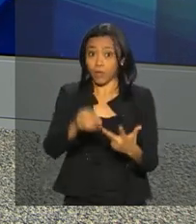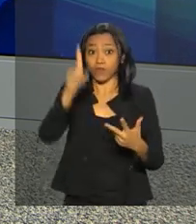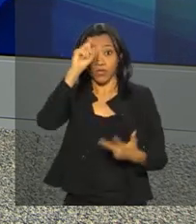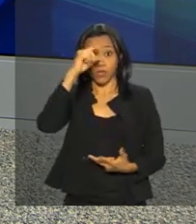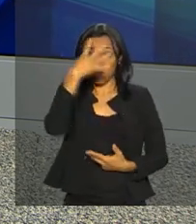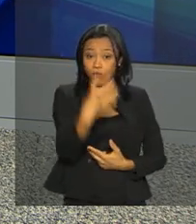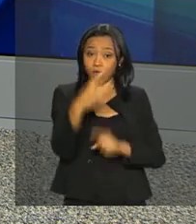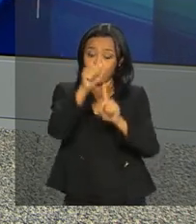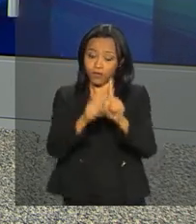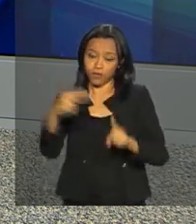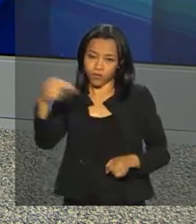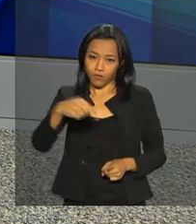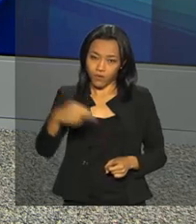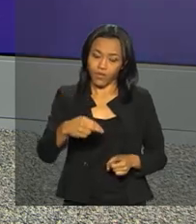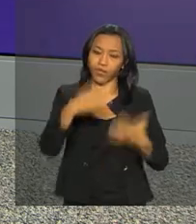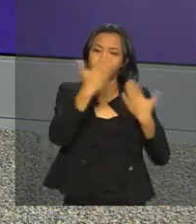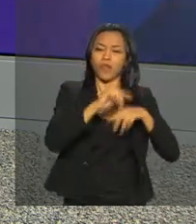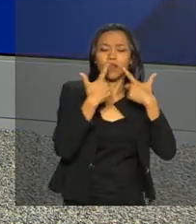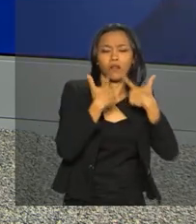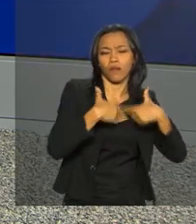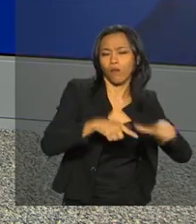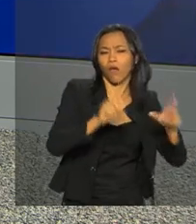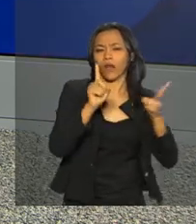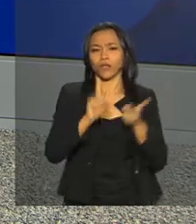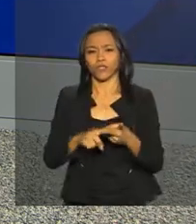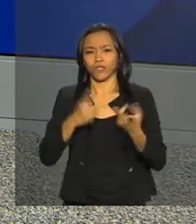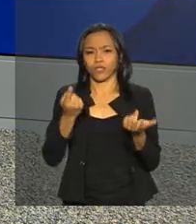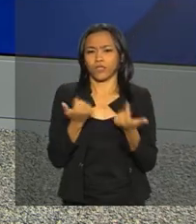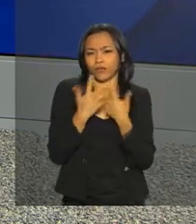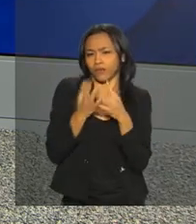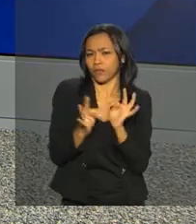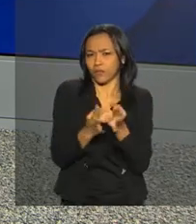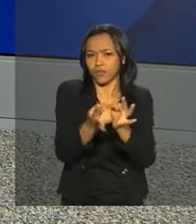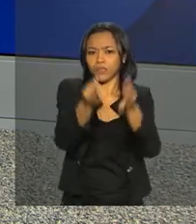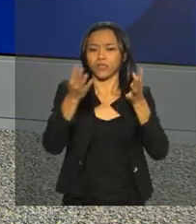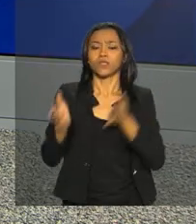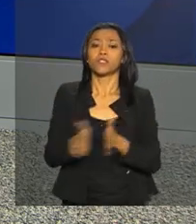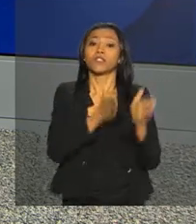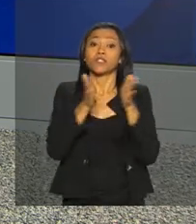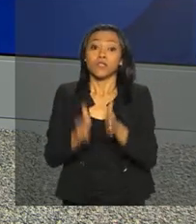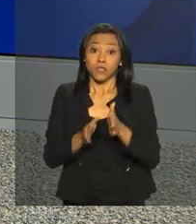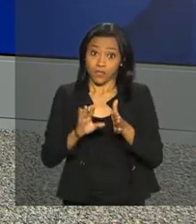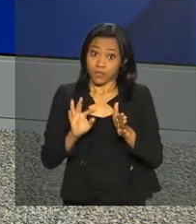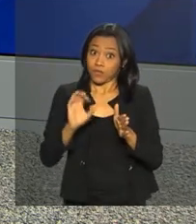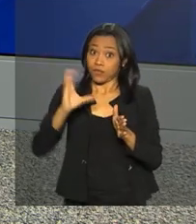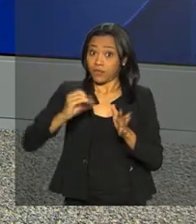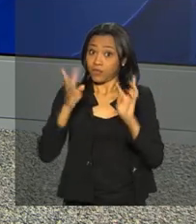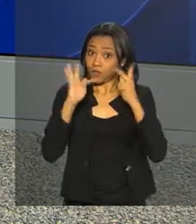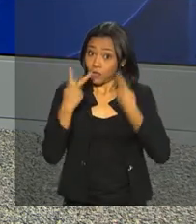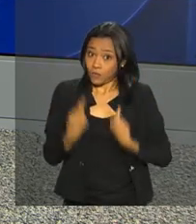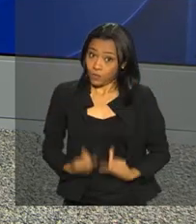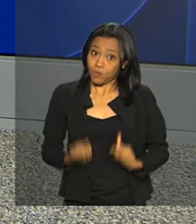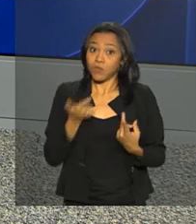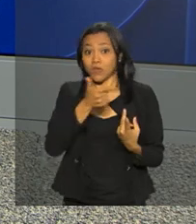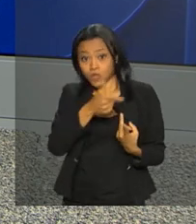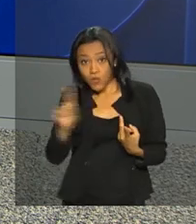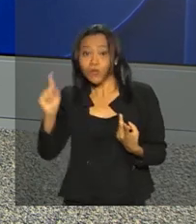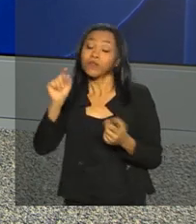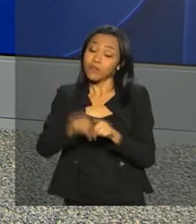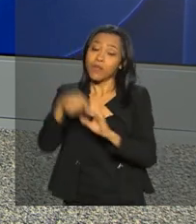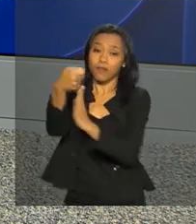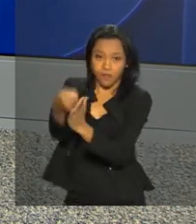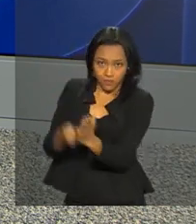novembro. Serão questões de linguagens, códigos e suas tecnologias, e ciências humanas e suas tecnologias, além da